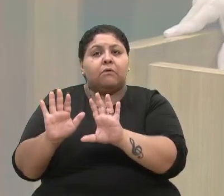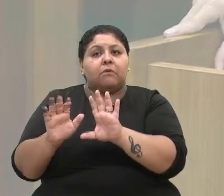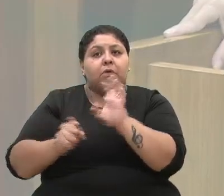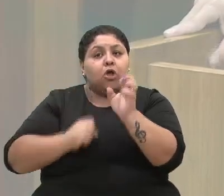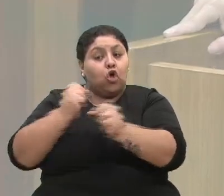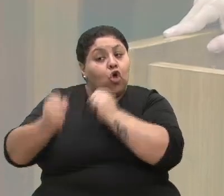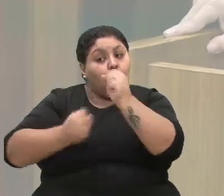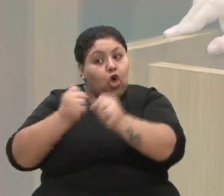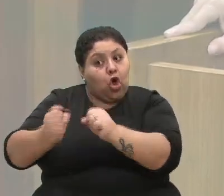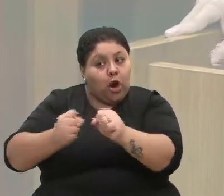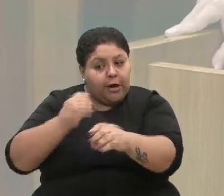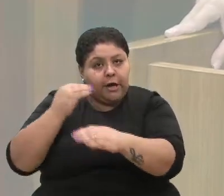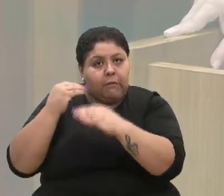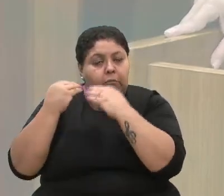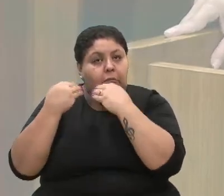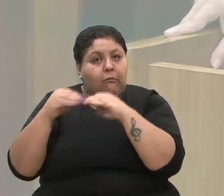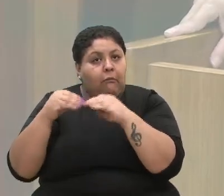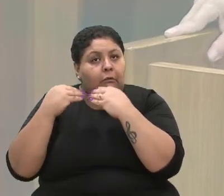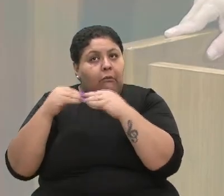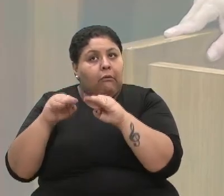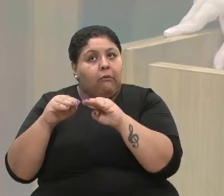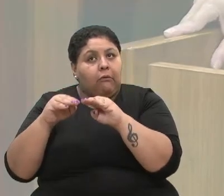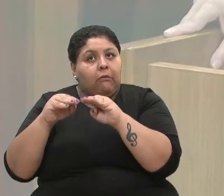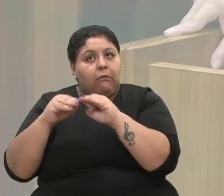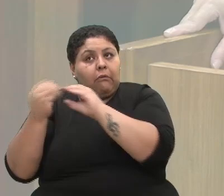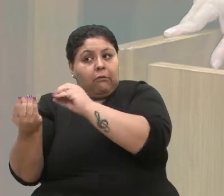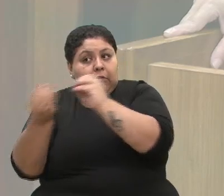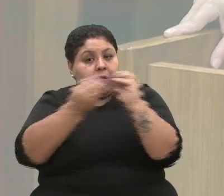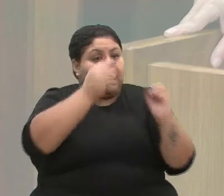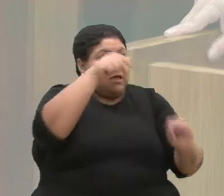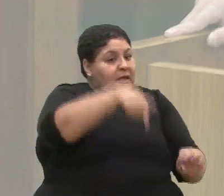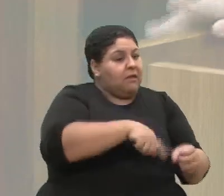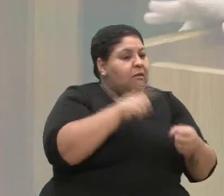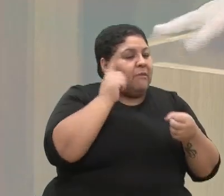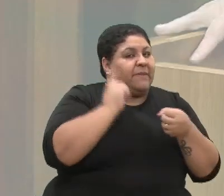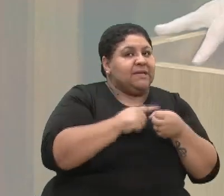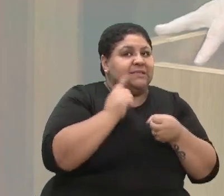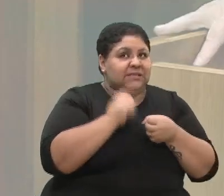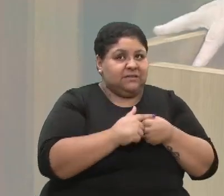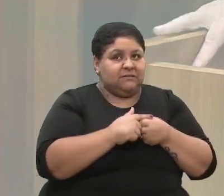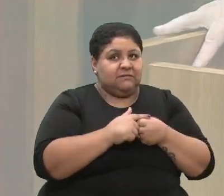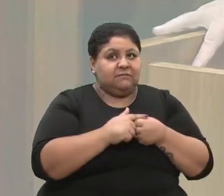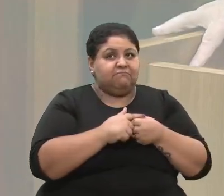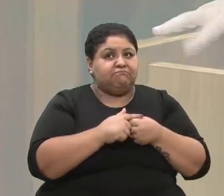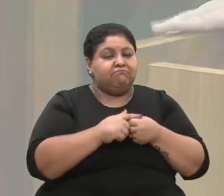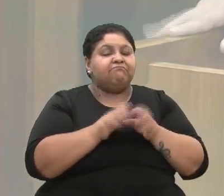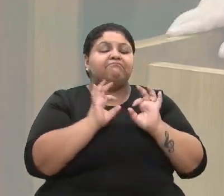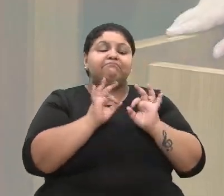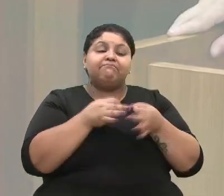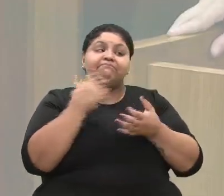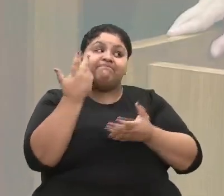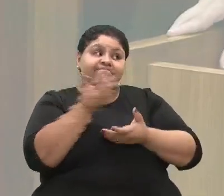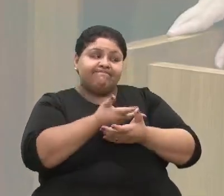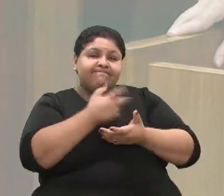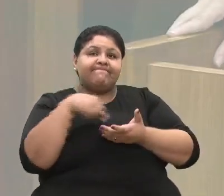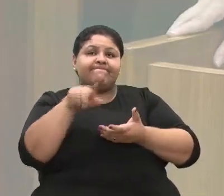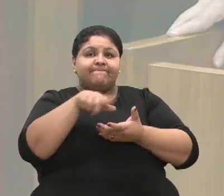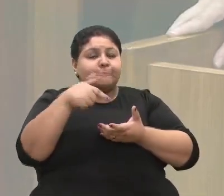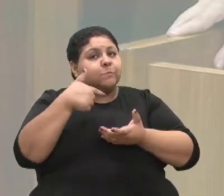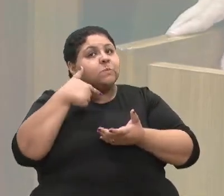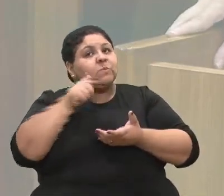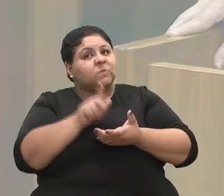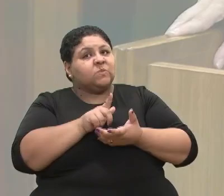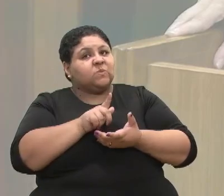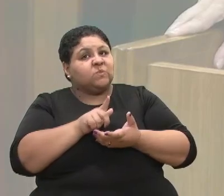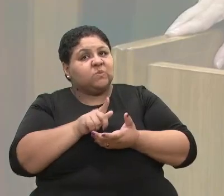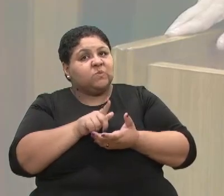do caminhão e vamos tentar trazer para a nossa cidade. E não deu outra, né, Sandra? A gente conseguiu